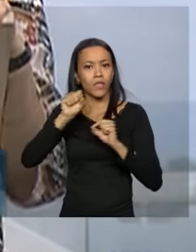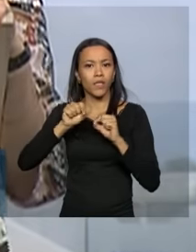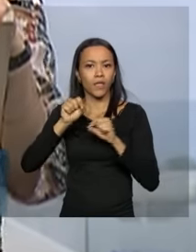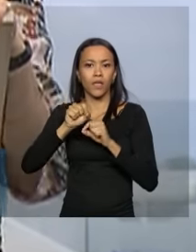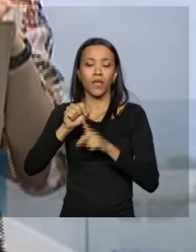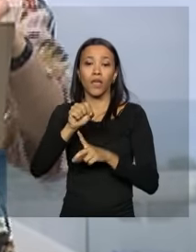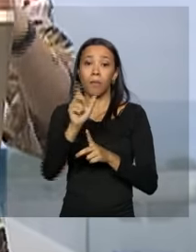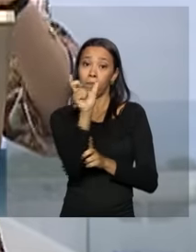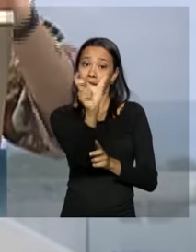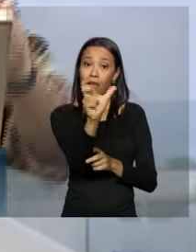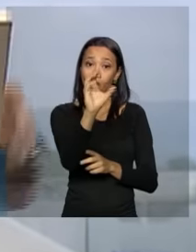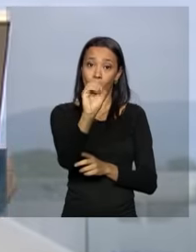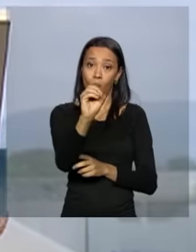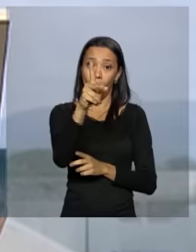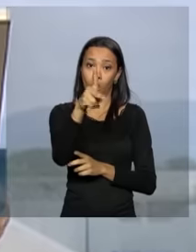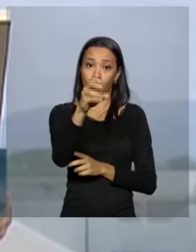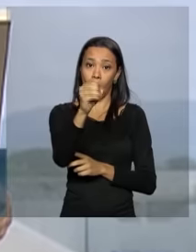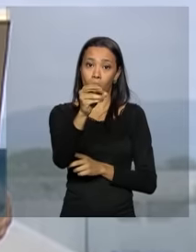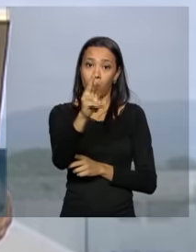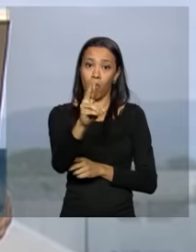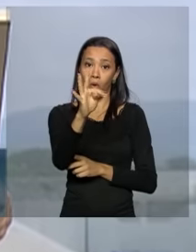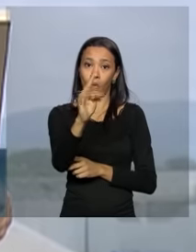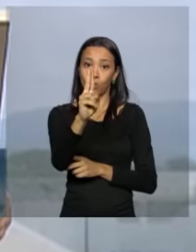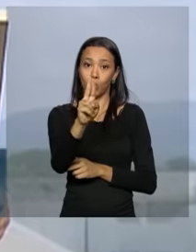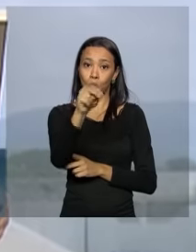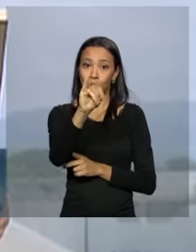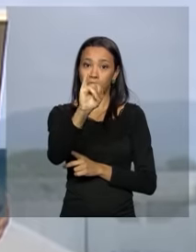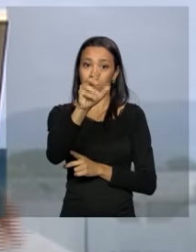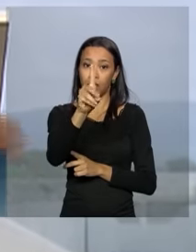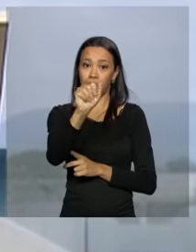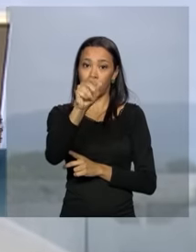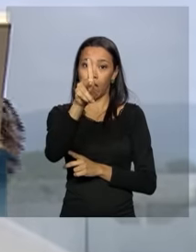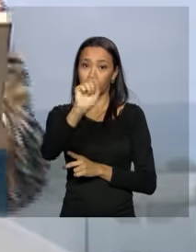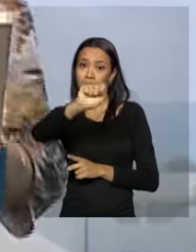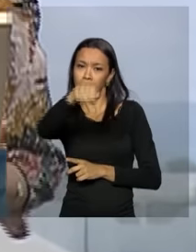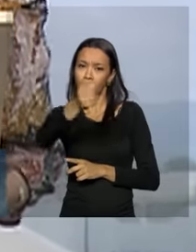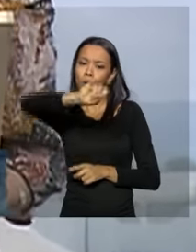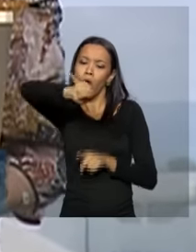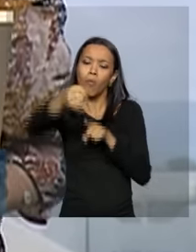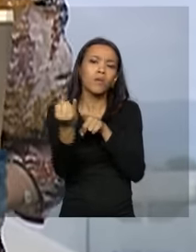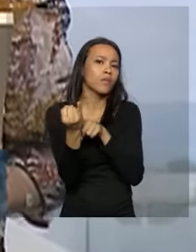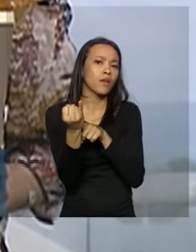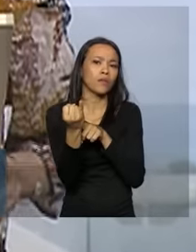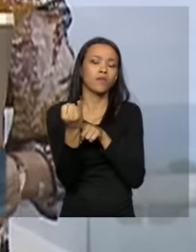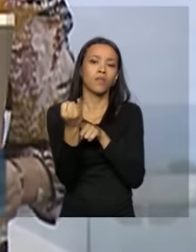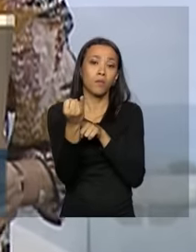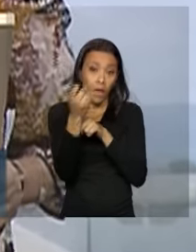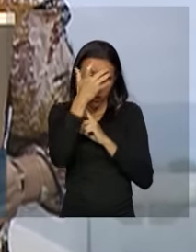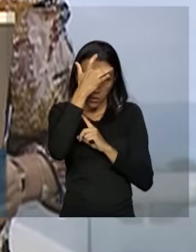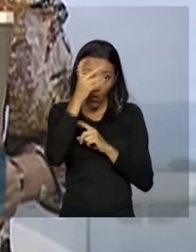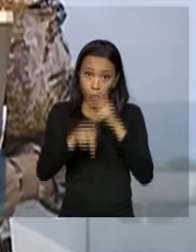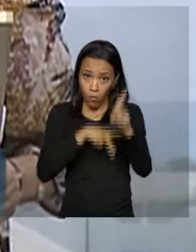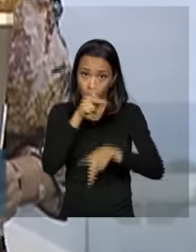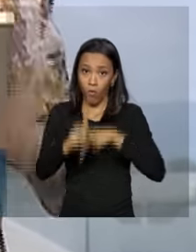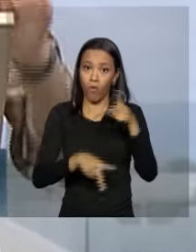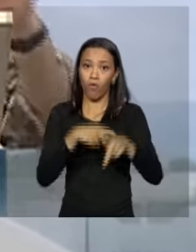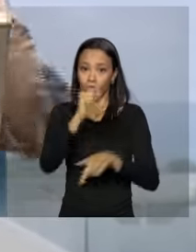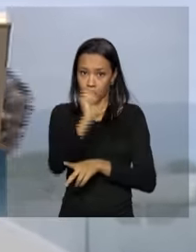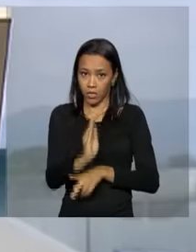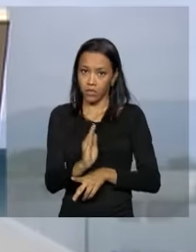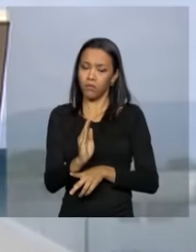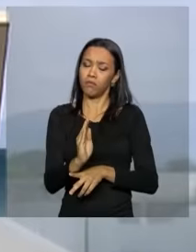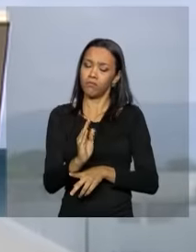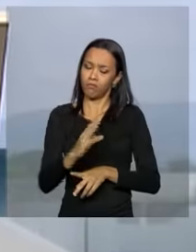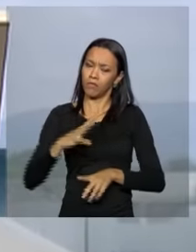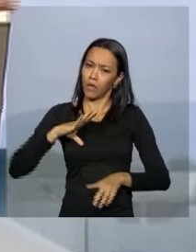oportunidade. Porque as pessoas no nosso país, o povo no nosso país é esforçado, o povo